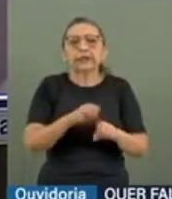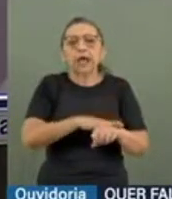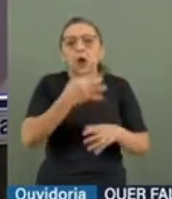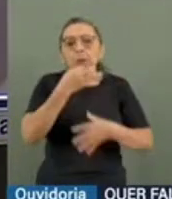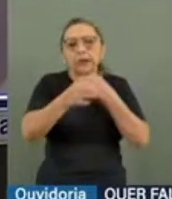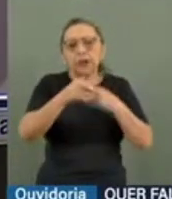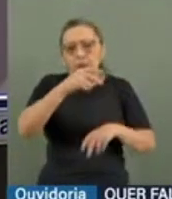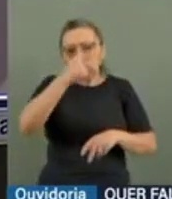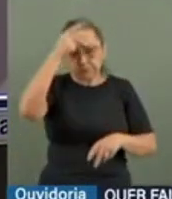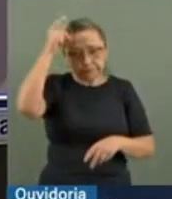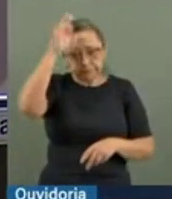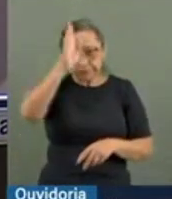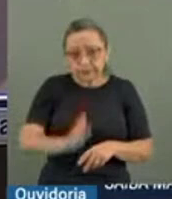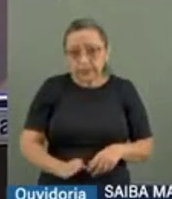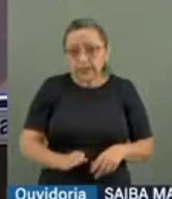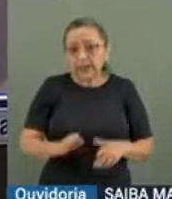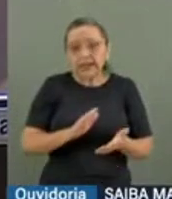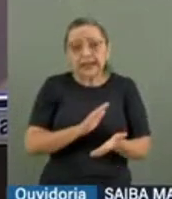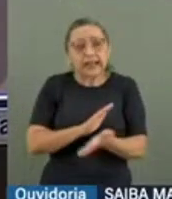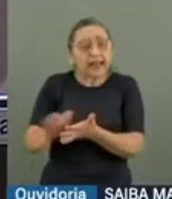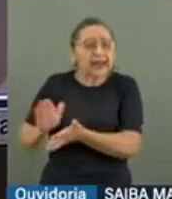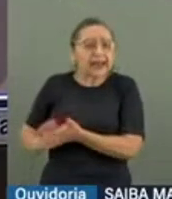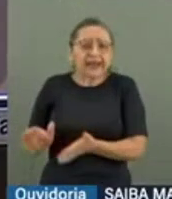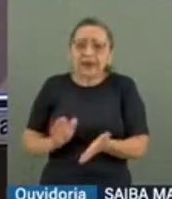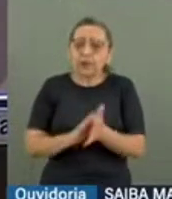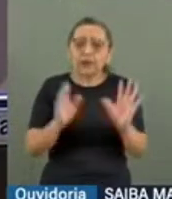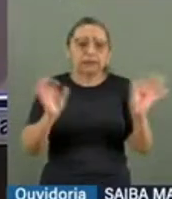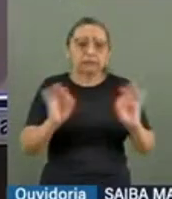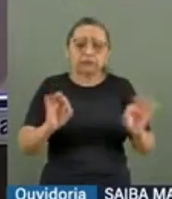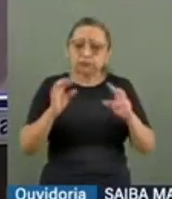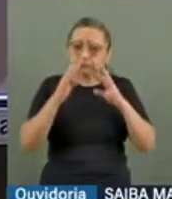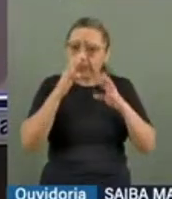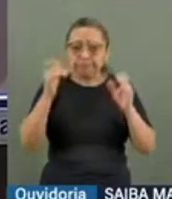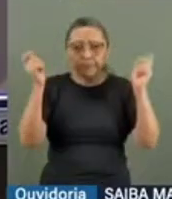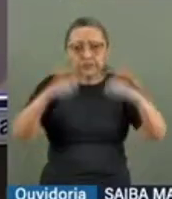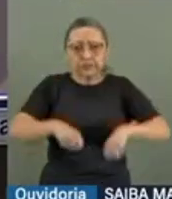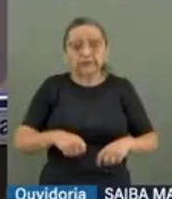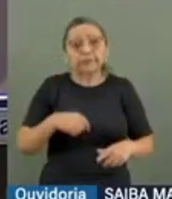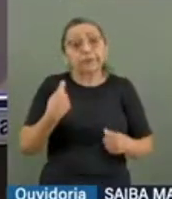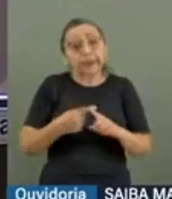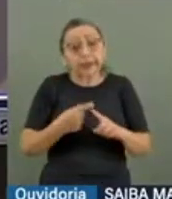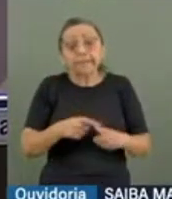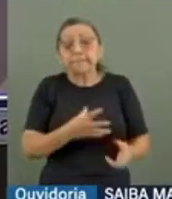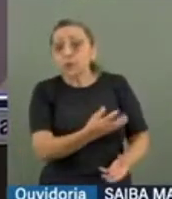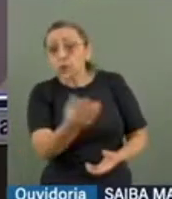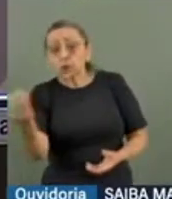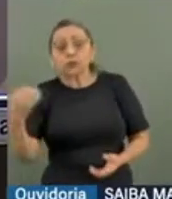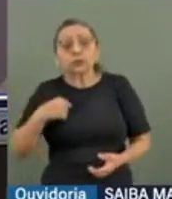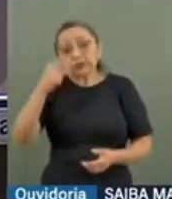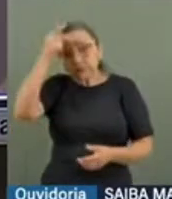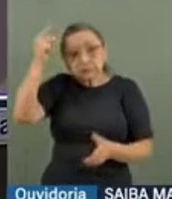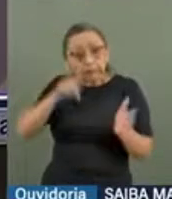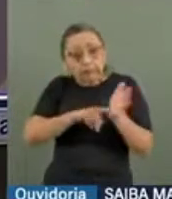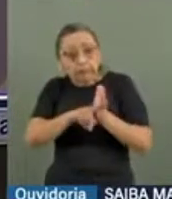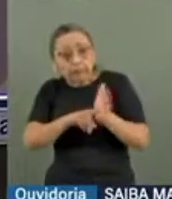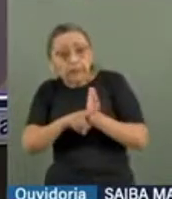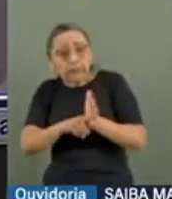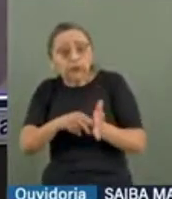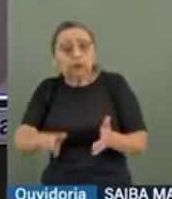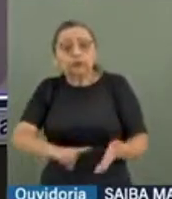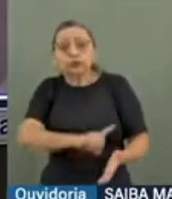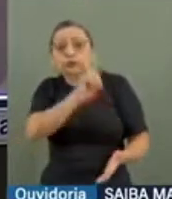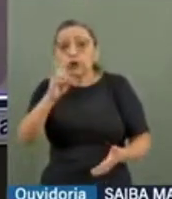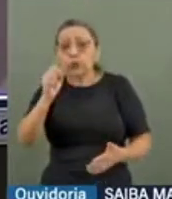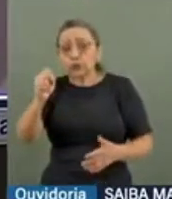opinião pública. Nenhuma contemporização era possível. Até mesmo muitos dos instigadores que na manhã do dia